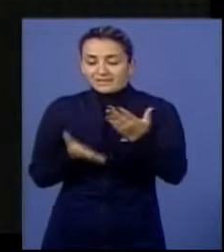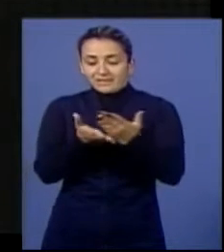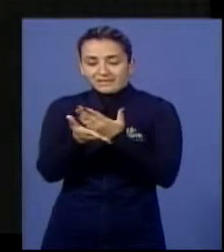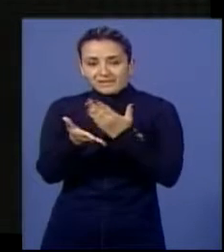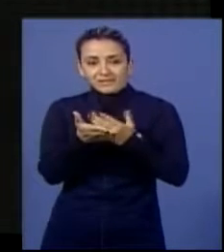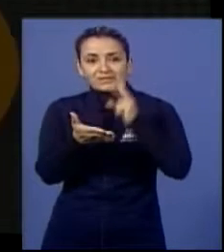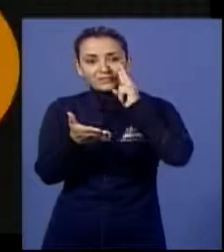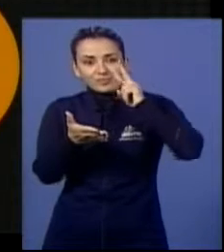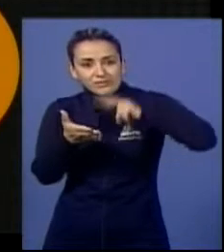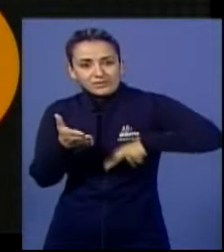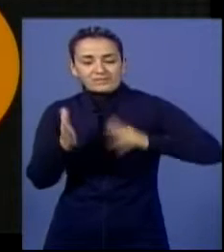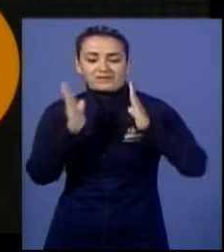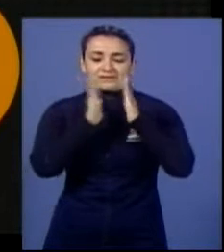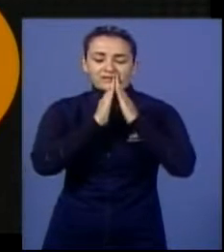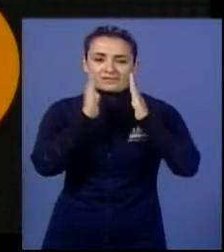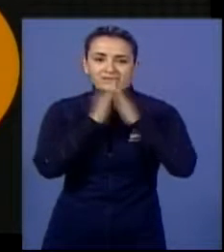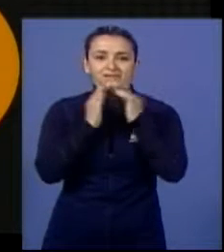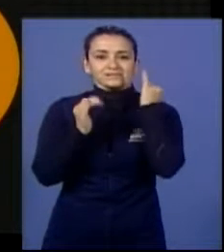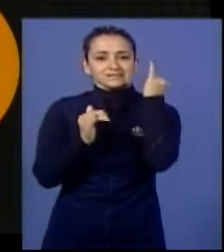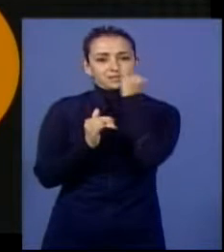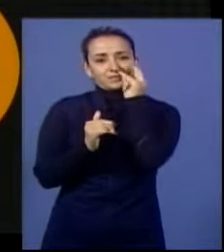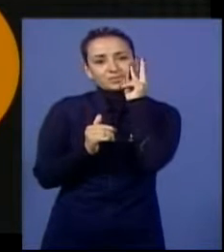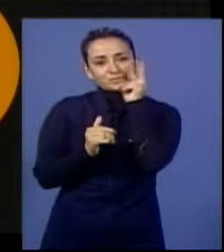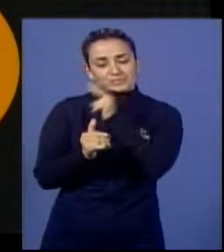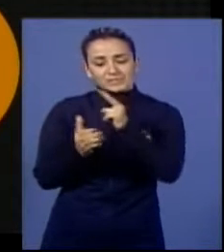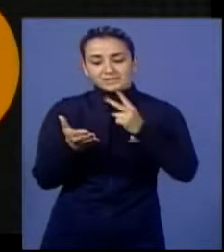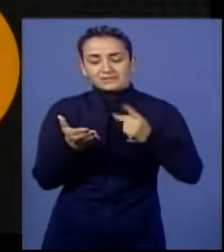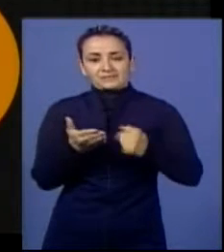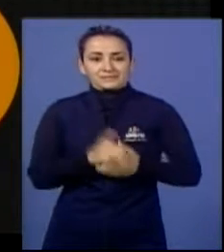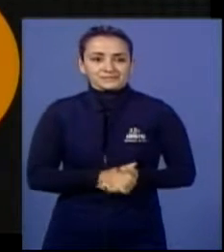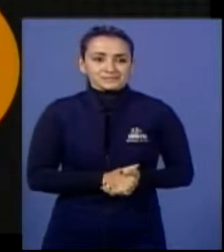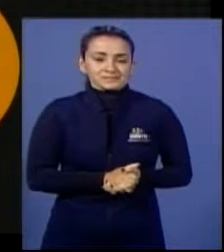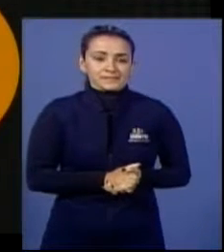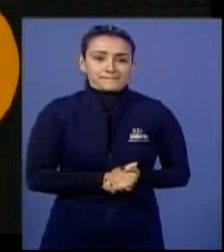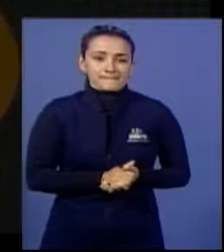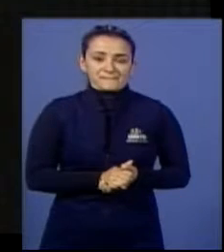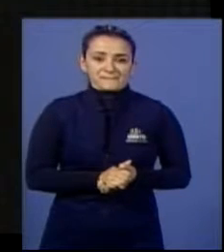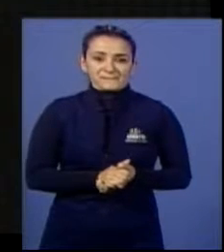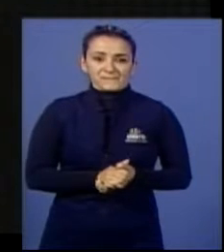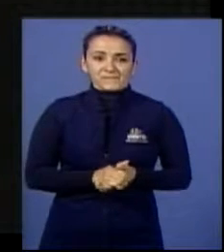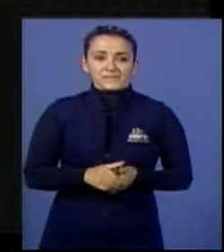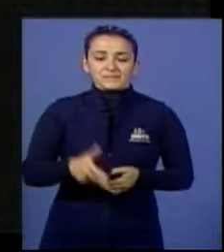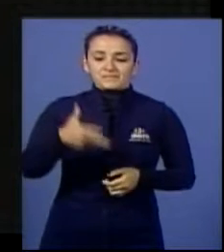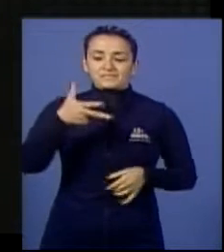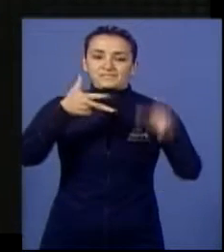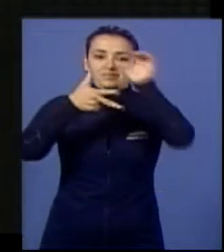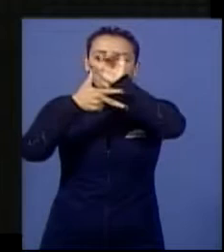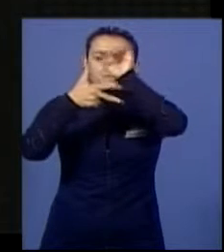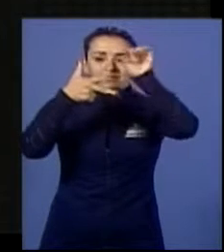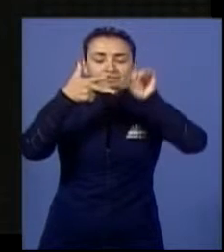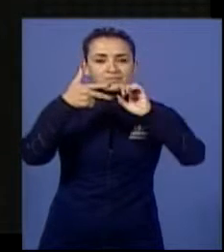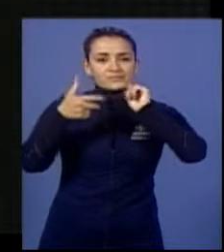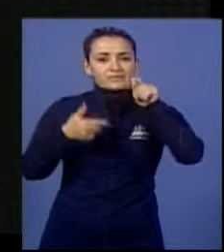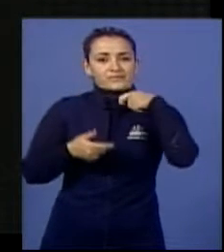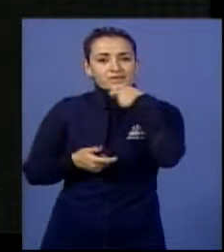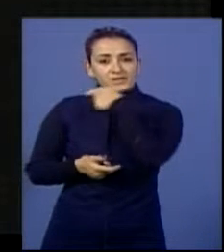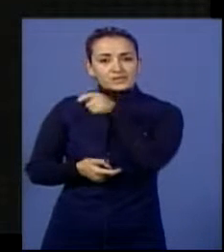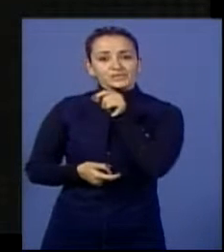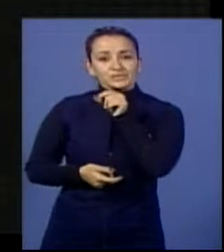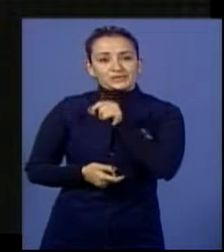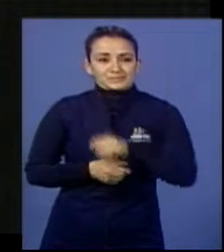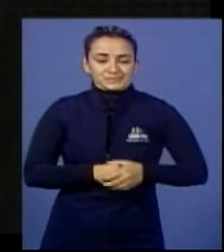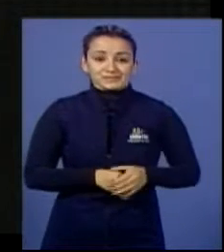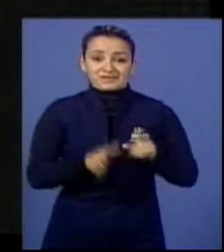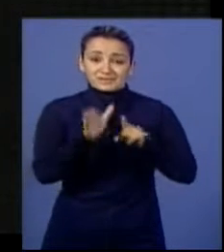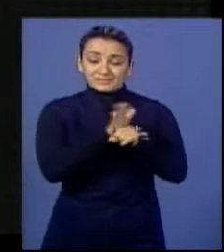livro aí, meu amigo, você que está em casa, e dá uma relembrada. Vamos partir para as questões. Vamos ver o que o Enem cobra com relação a isso. Questão número 1